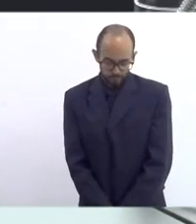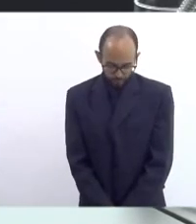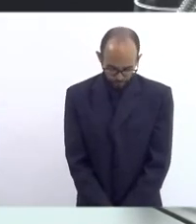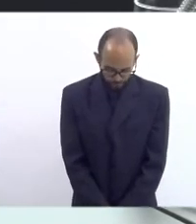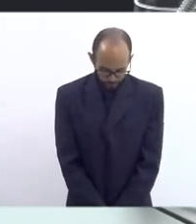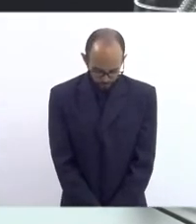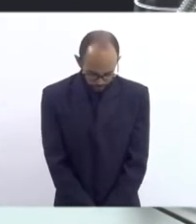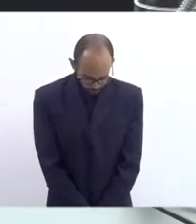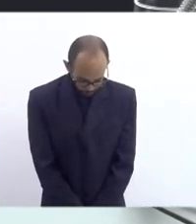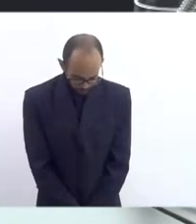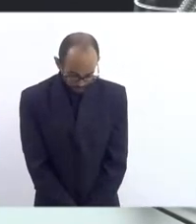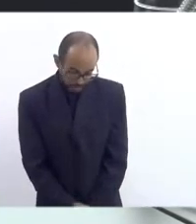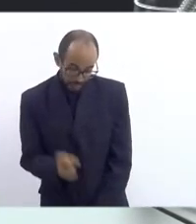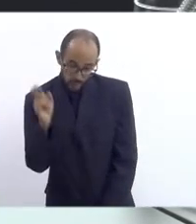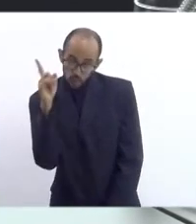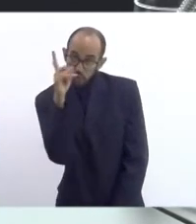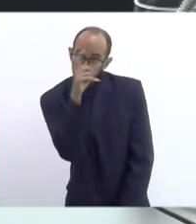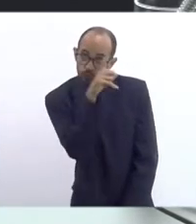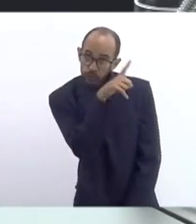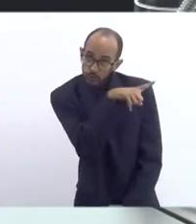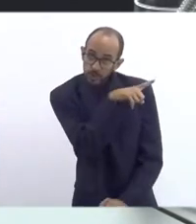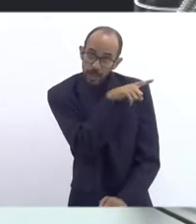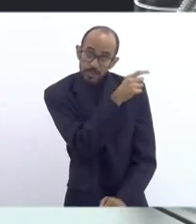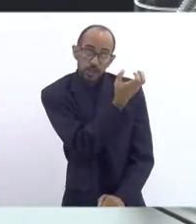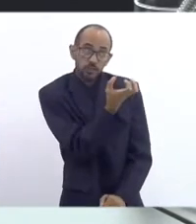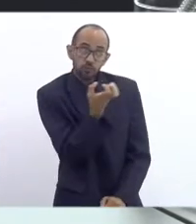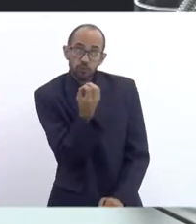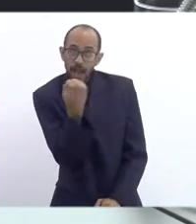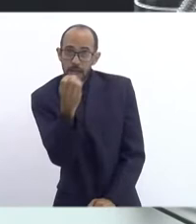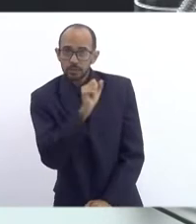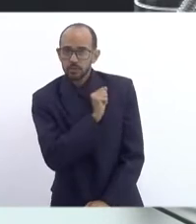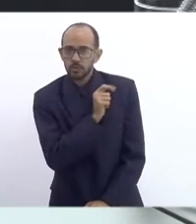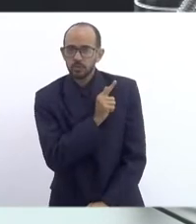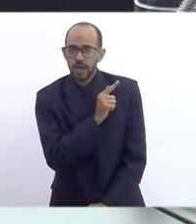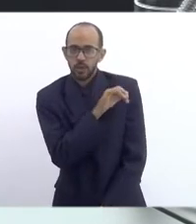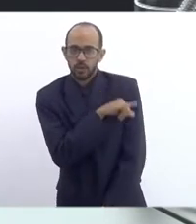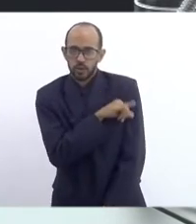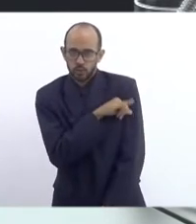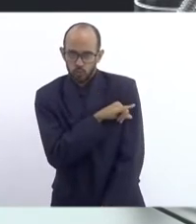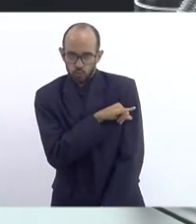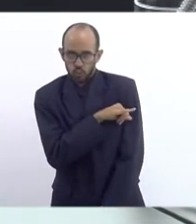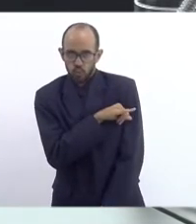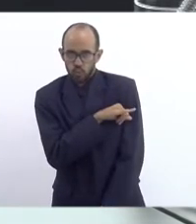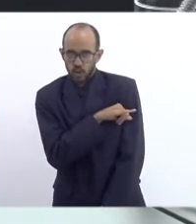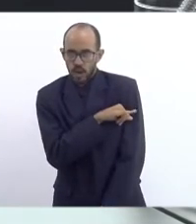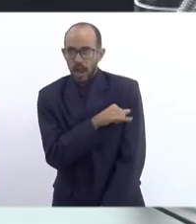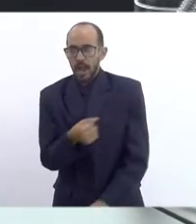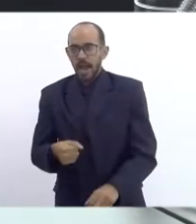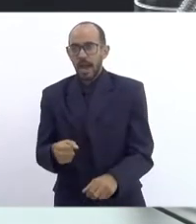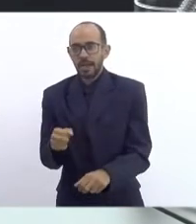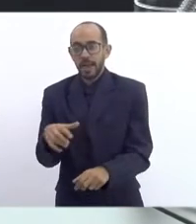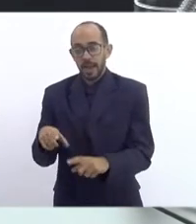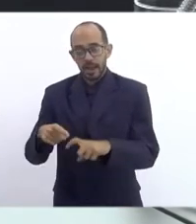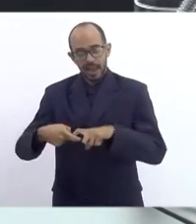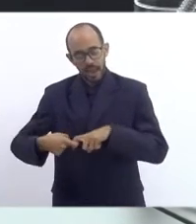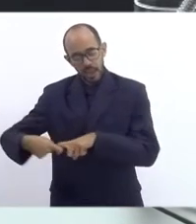Aí ele já com dificuldade vem de São Gonçalo para o Rio. O carro é apreendido.